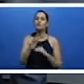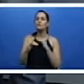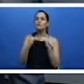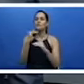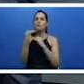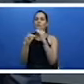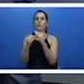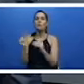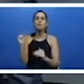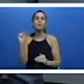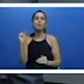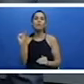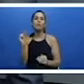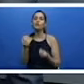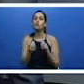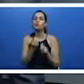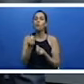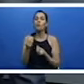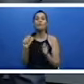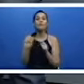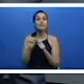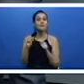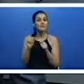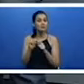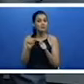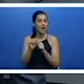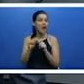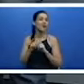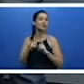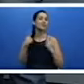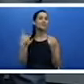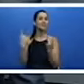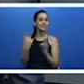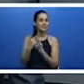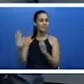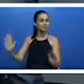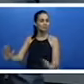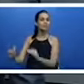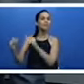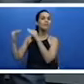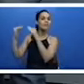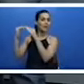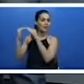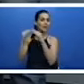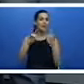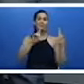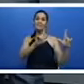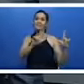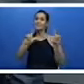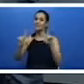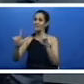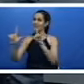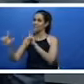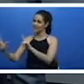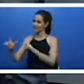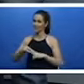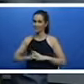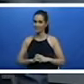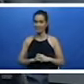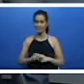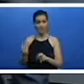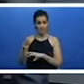pouquinho o raciocínio de generalizar padrões e sequências